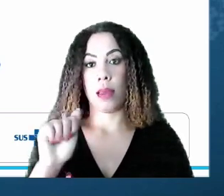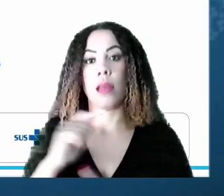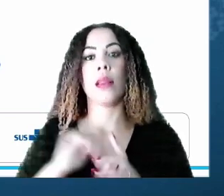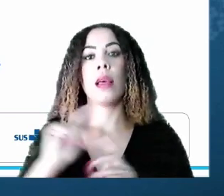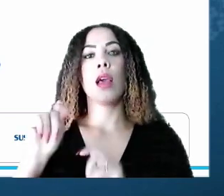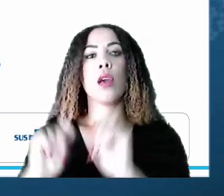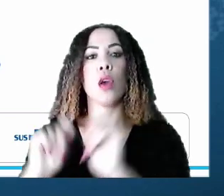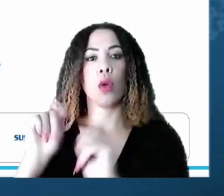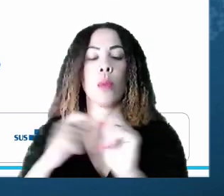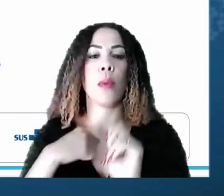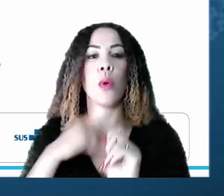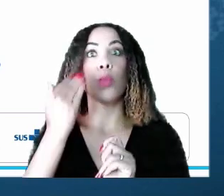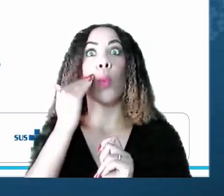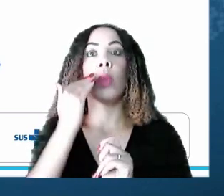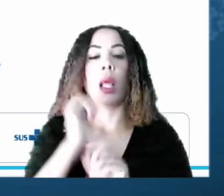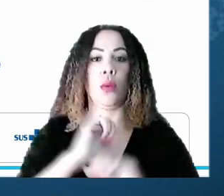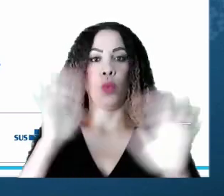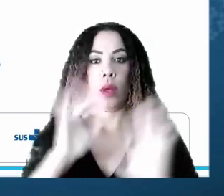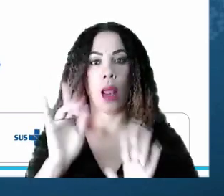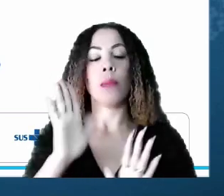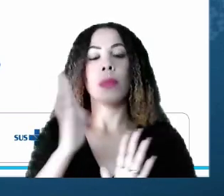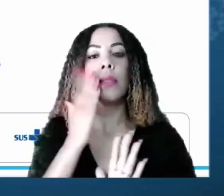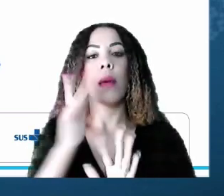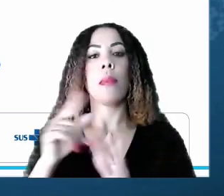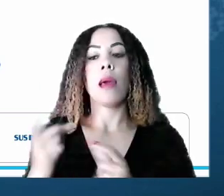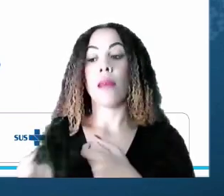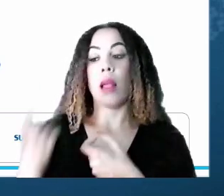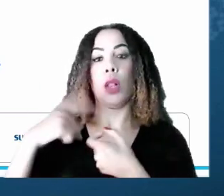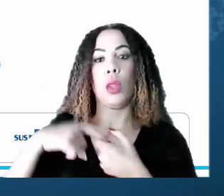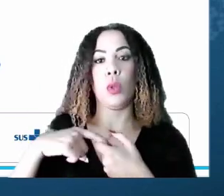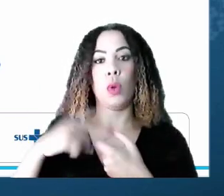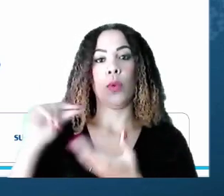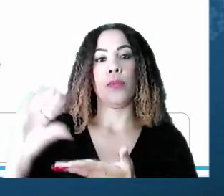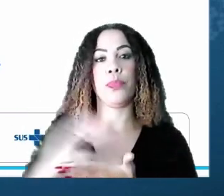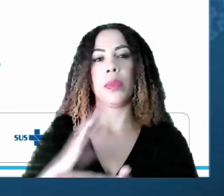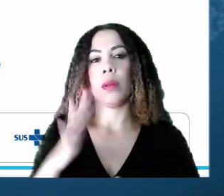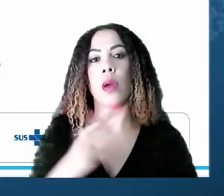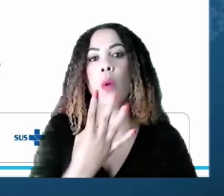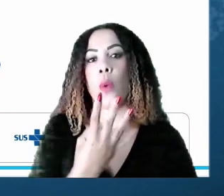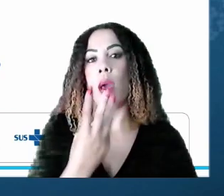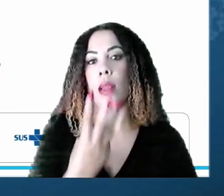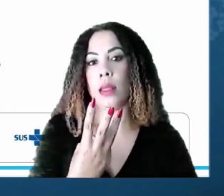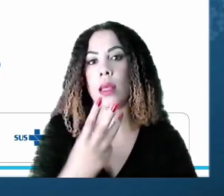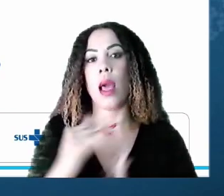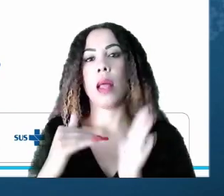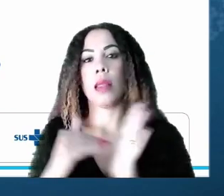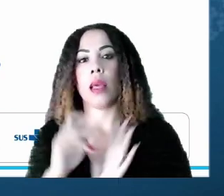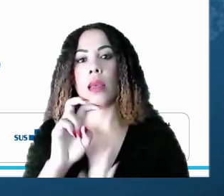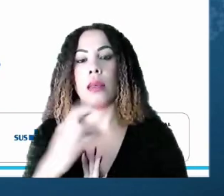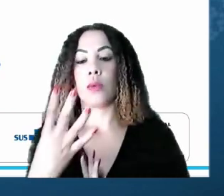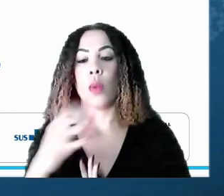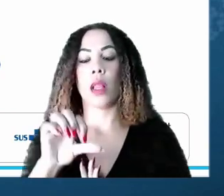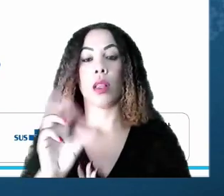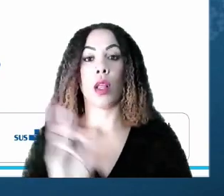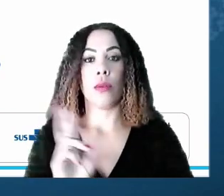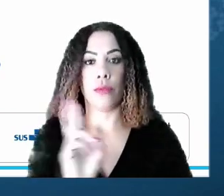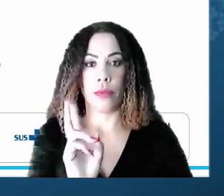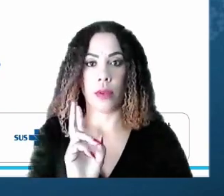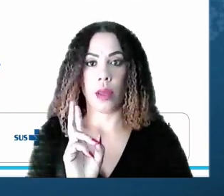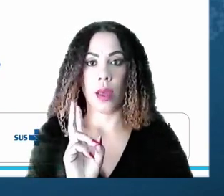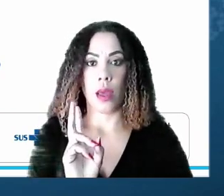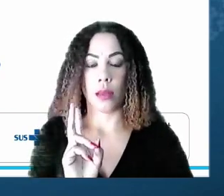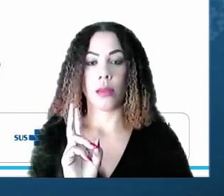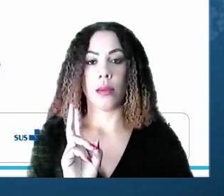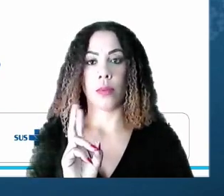disso, mas é um retorno financeiro que varia de R$ 43 a R$ 549. Isso não é que